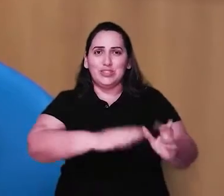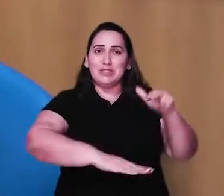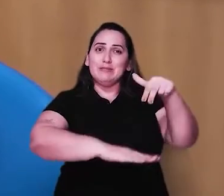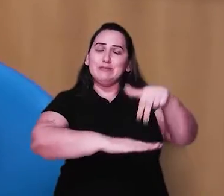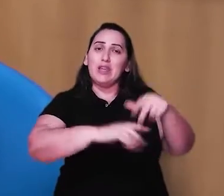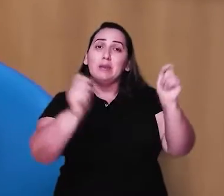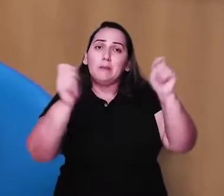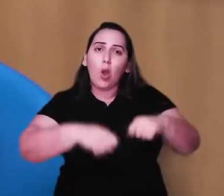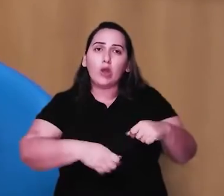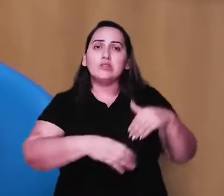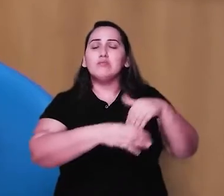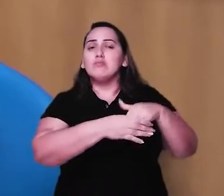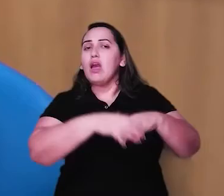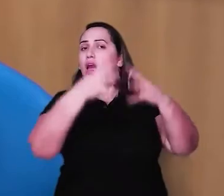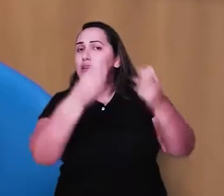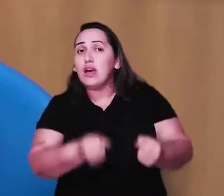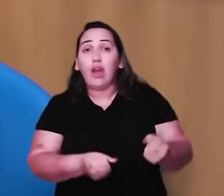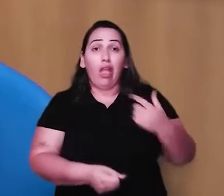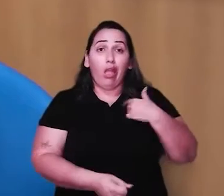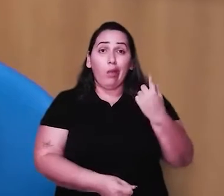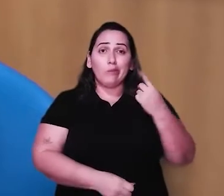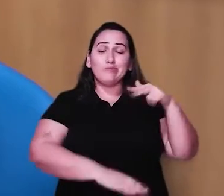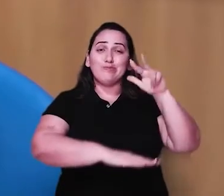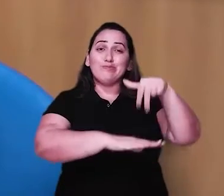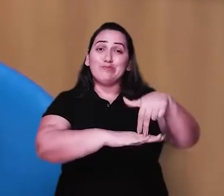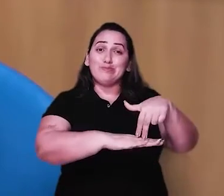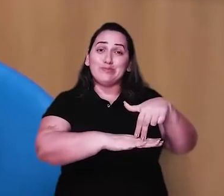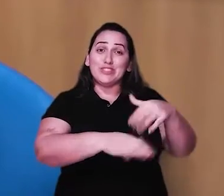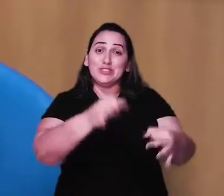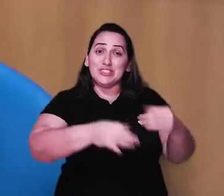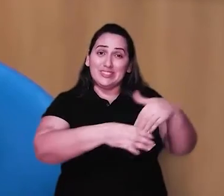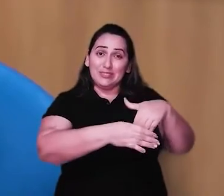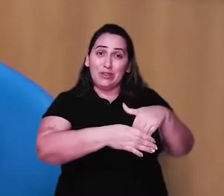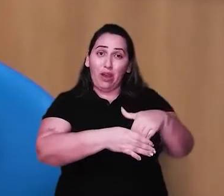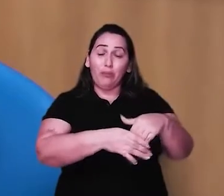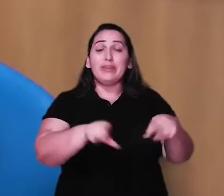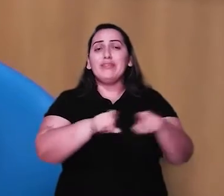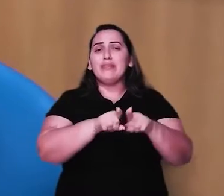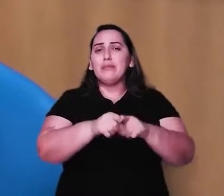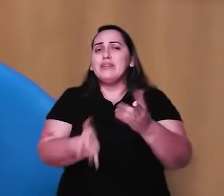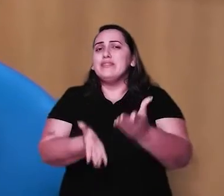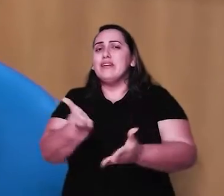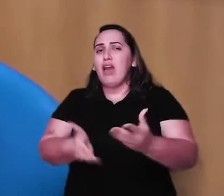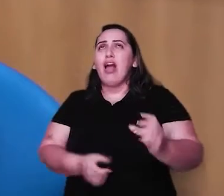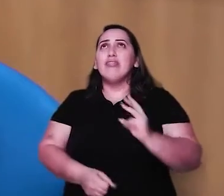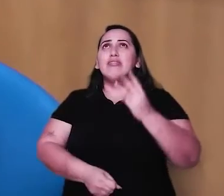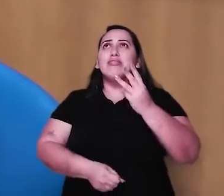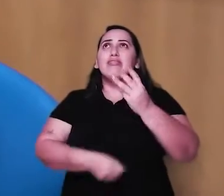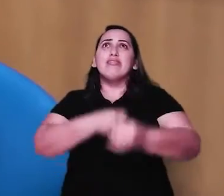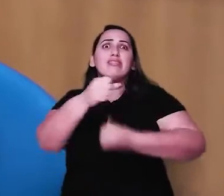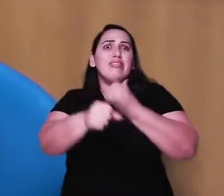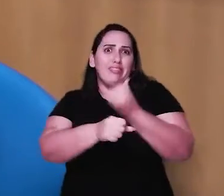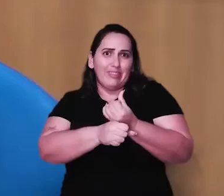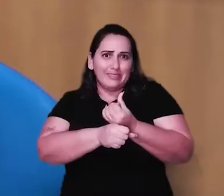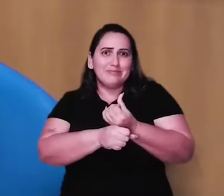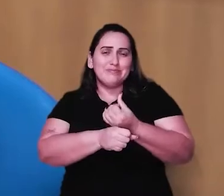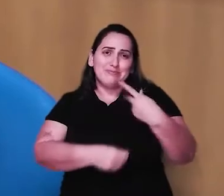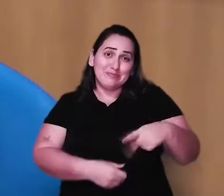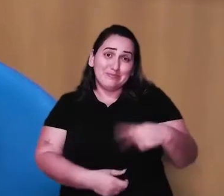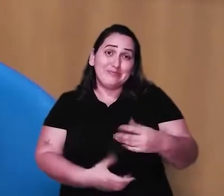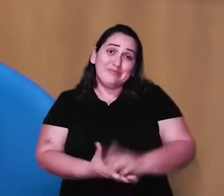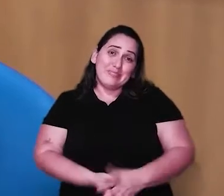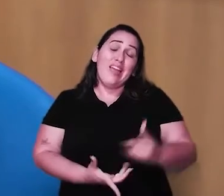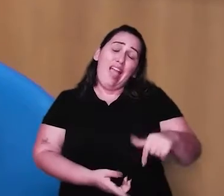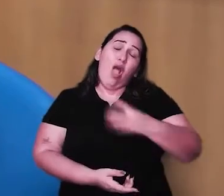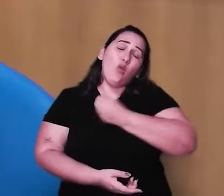sido reconduzida na categoria dos juristas e também a ter servido a corte por 3 biênios